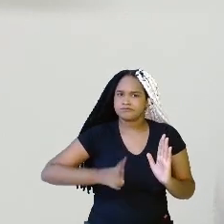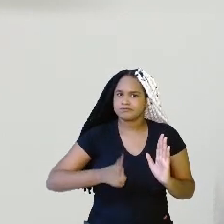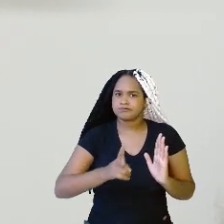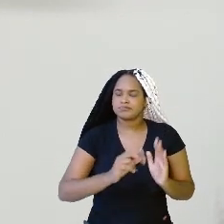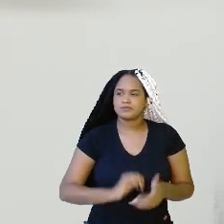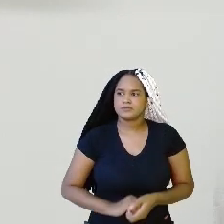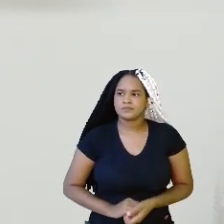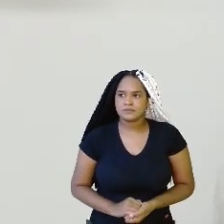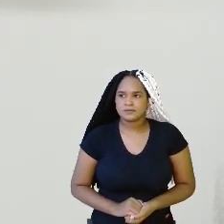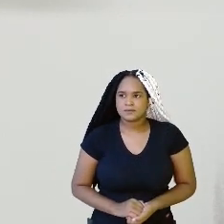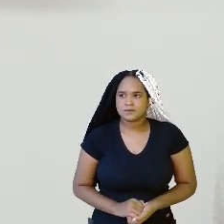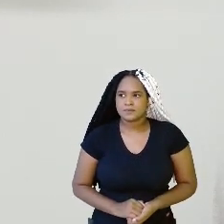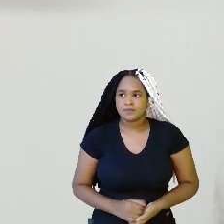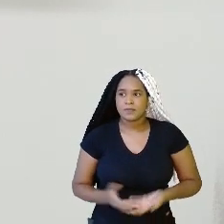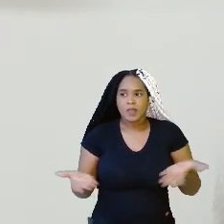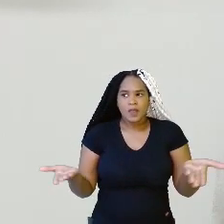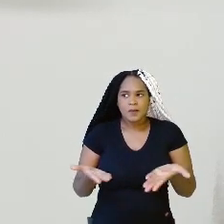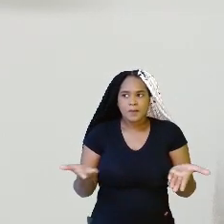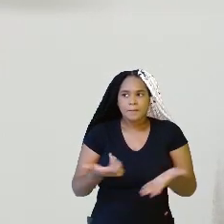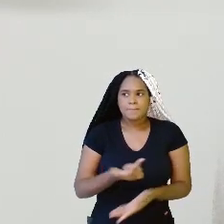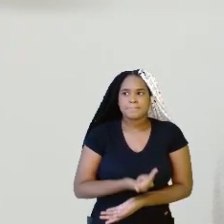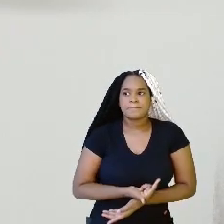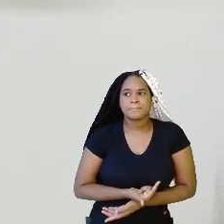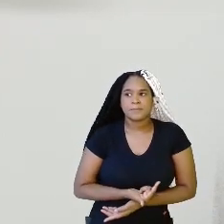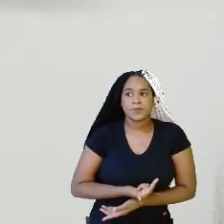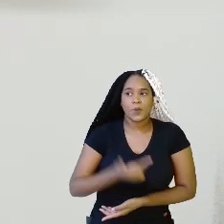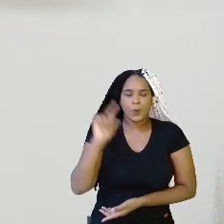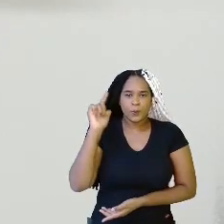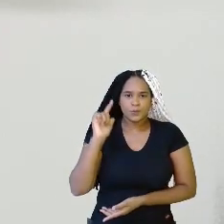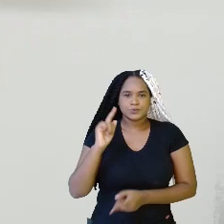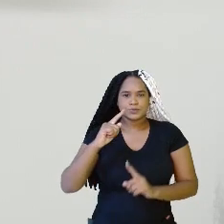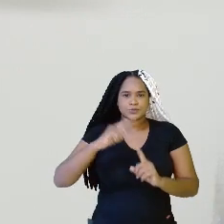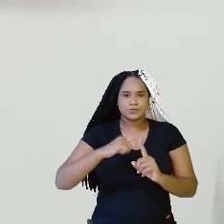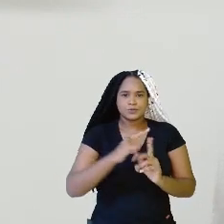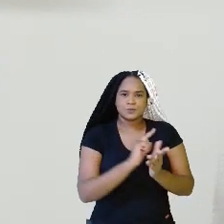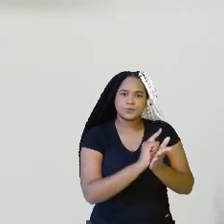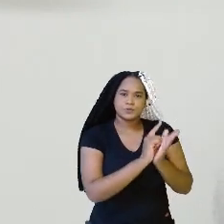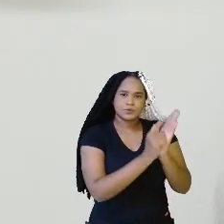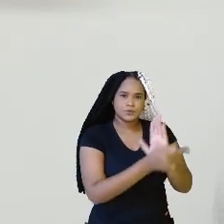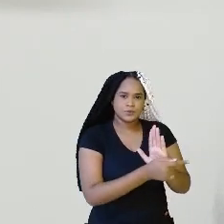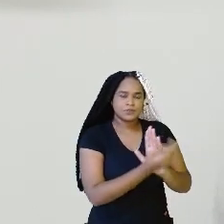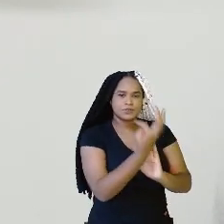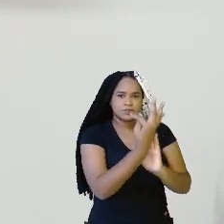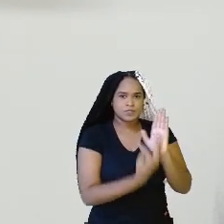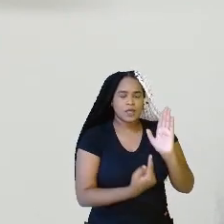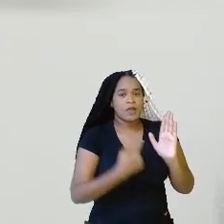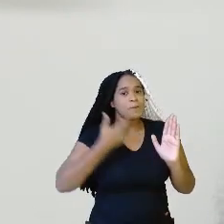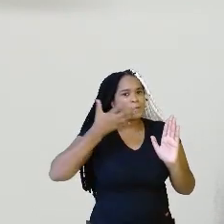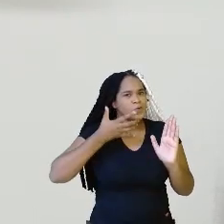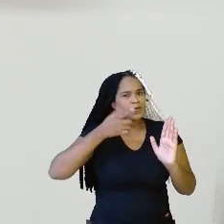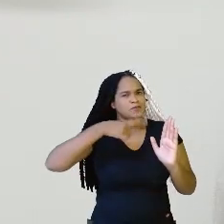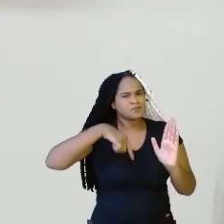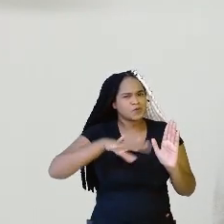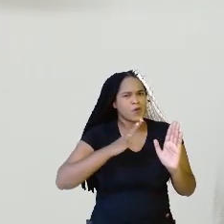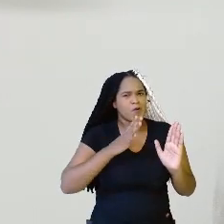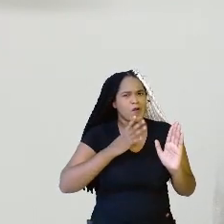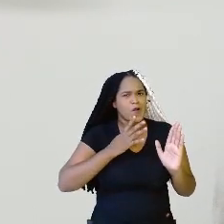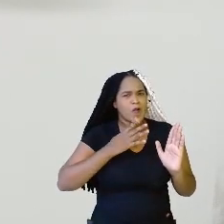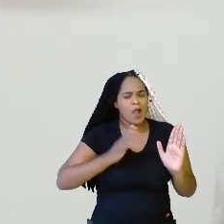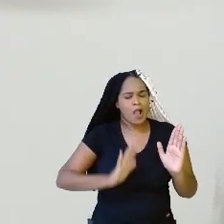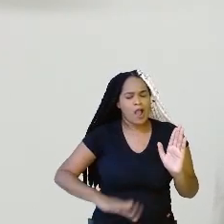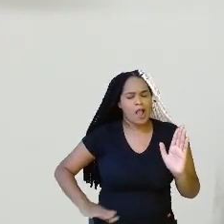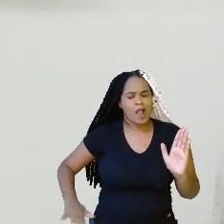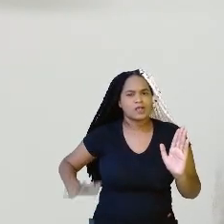bom? Agora, outro gênero de texto, outro gênero textual. É uma música que você conhece lá desde a